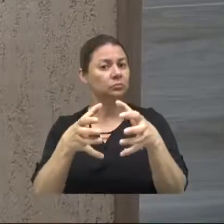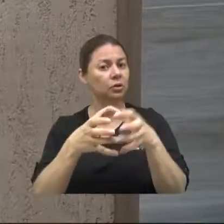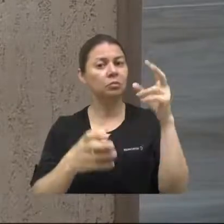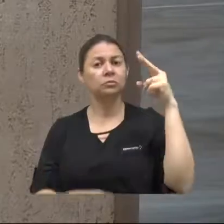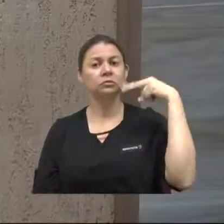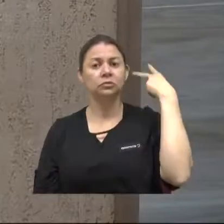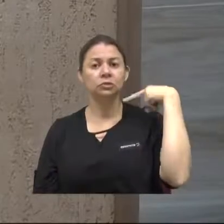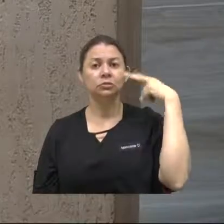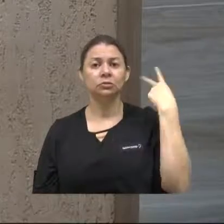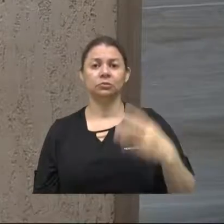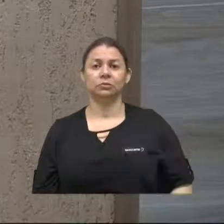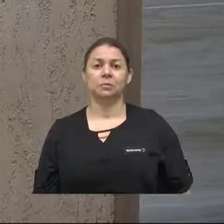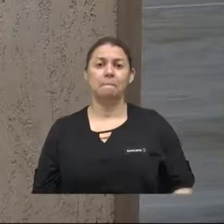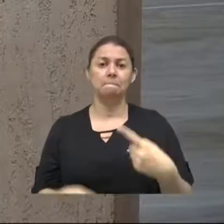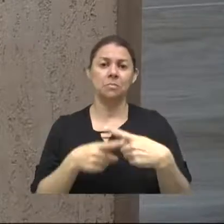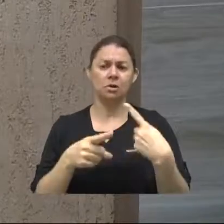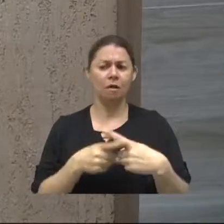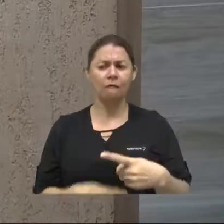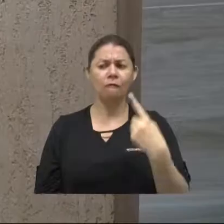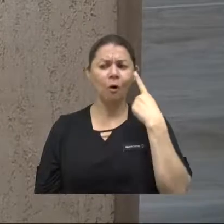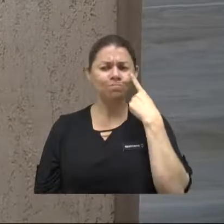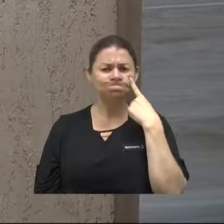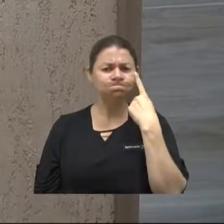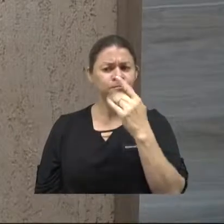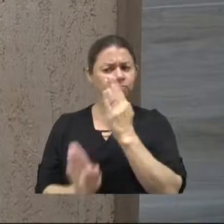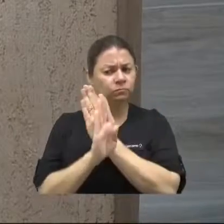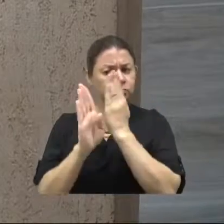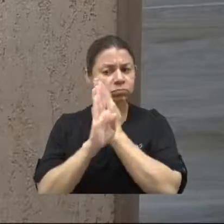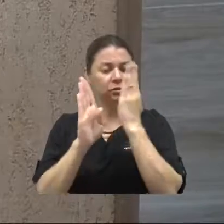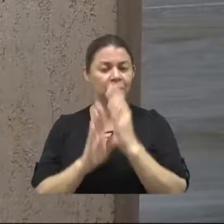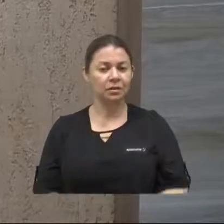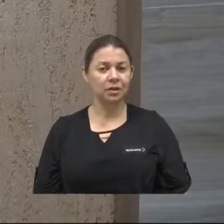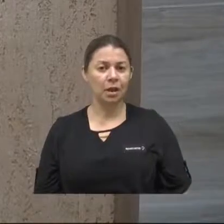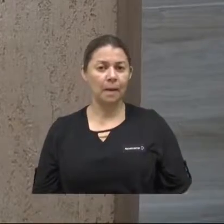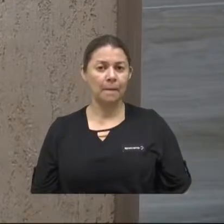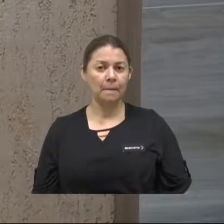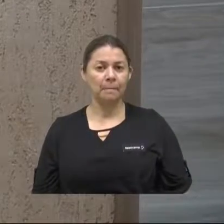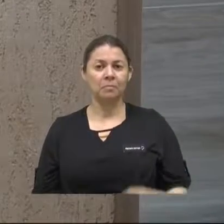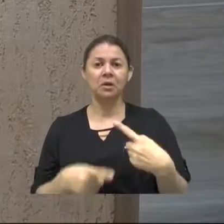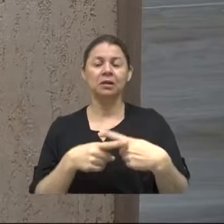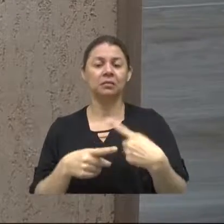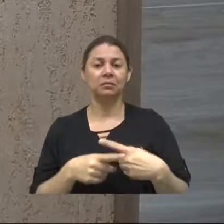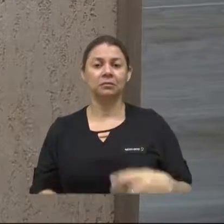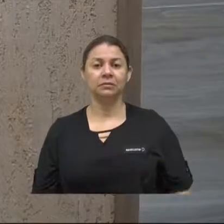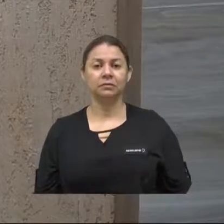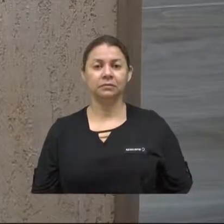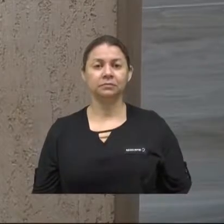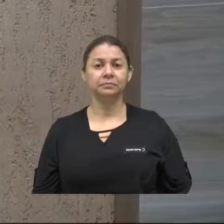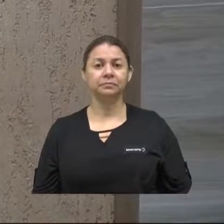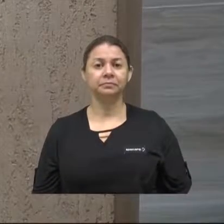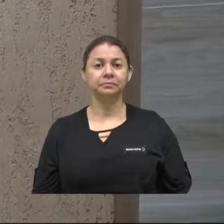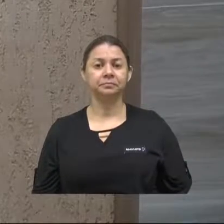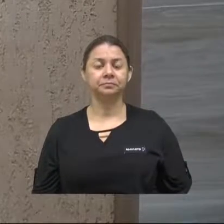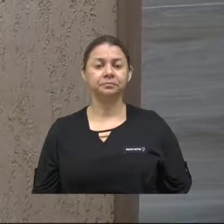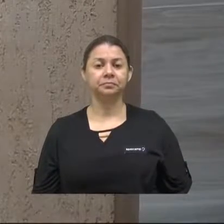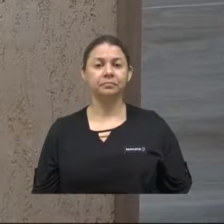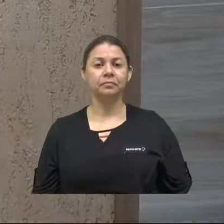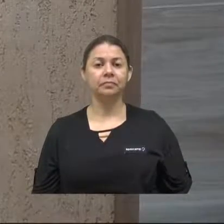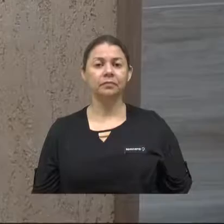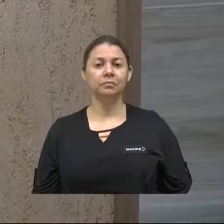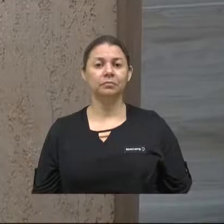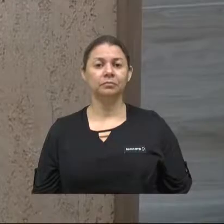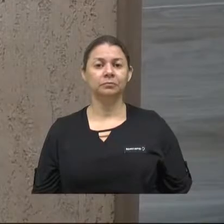porque ele não vai poder se colocar a favor do prefeito